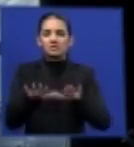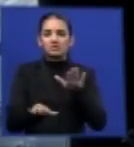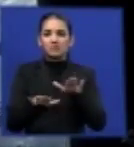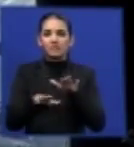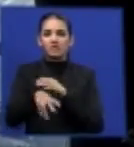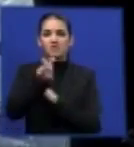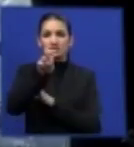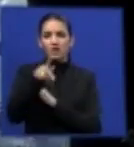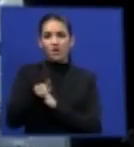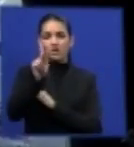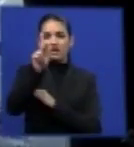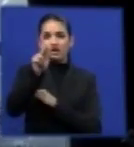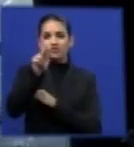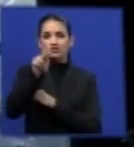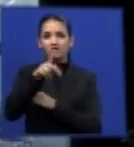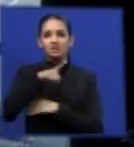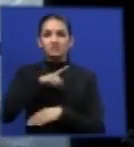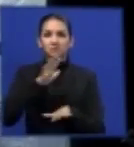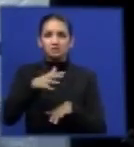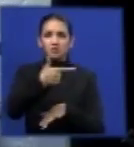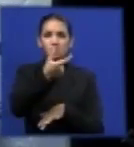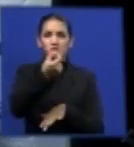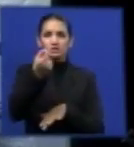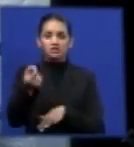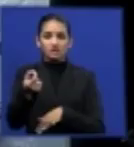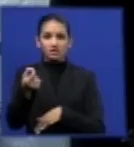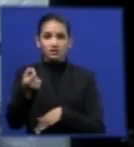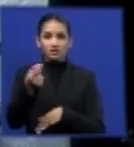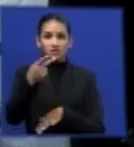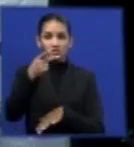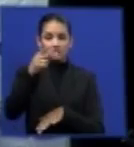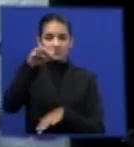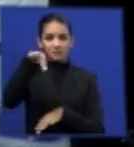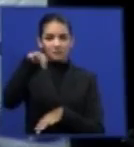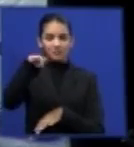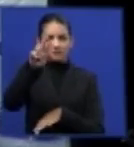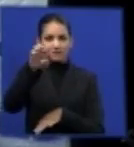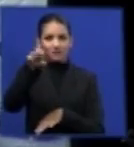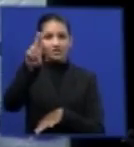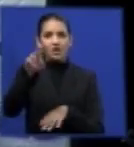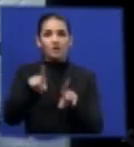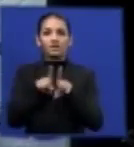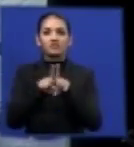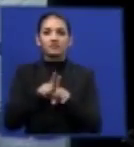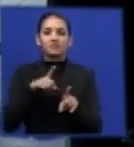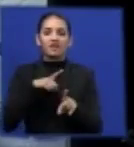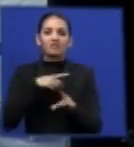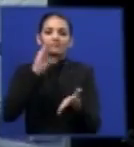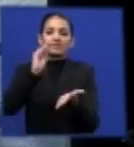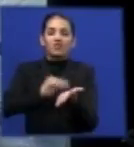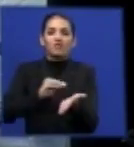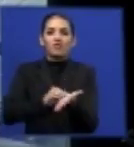pneus então nós estamos falando de cerca de 200 milhões de pneus que deixaram de ter a